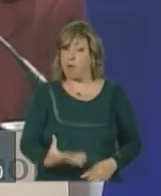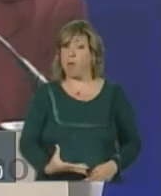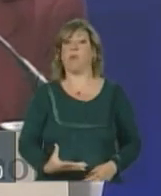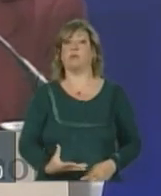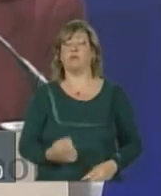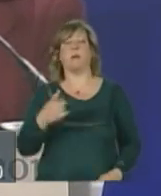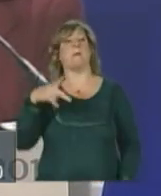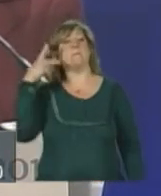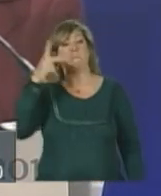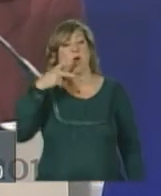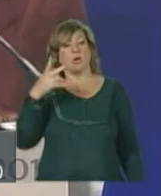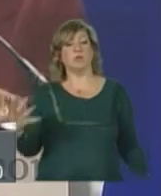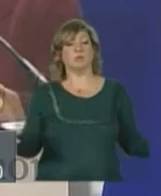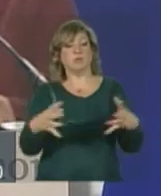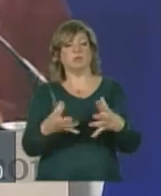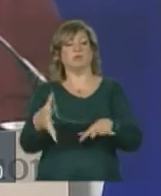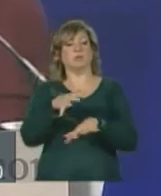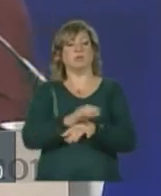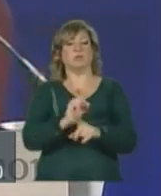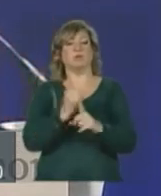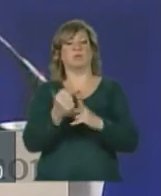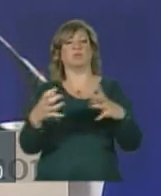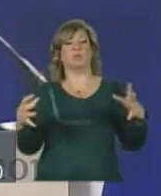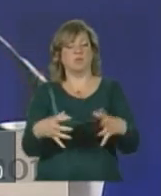uma política de inclusão